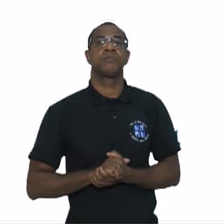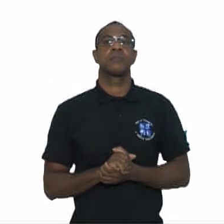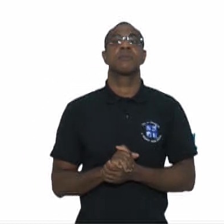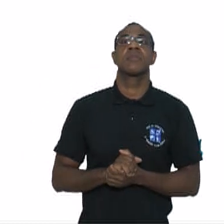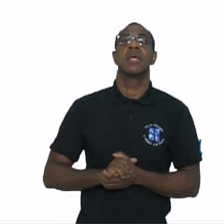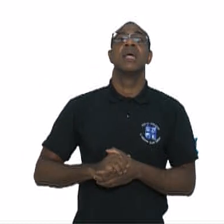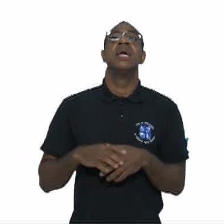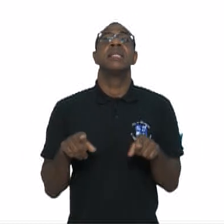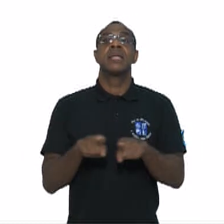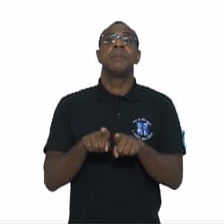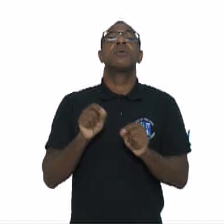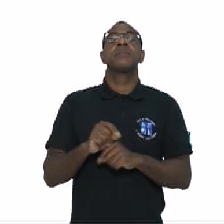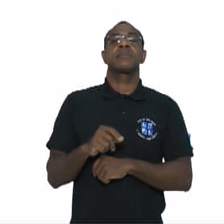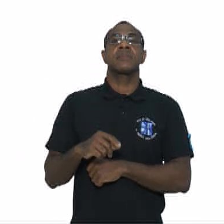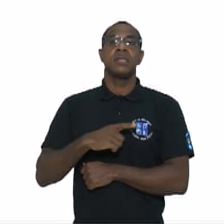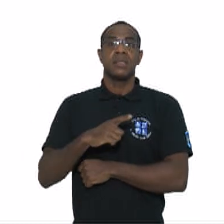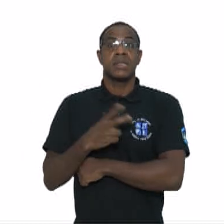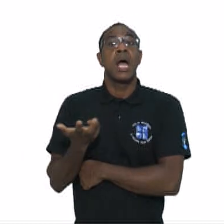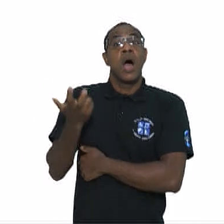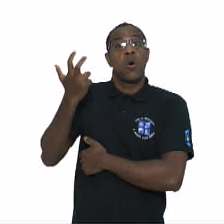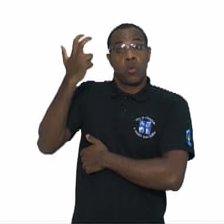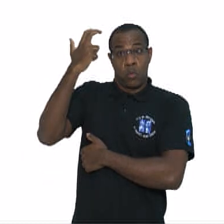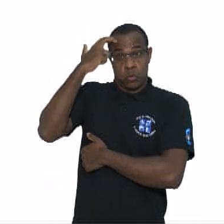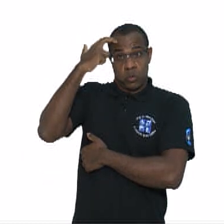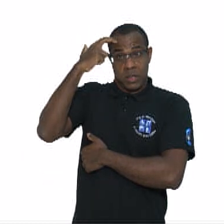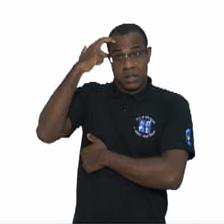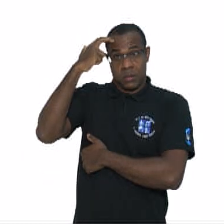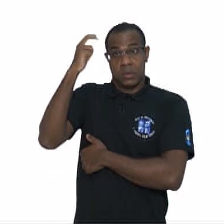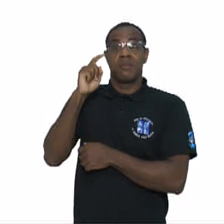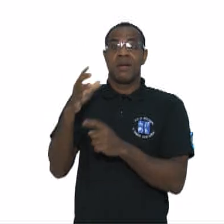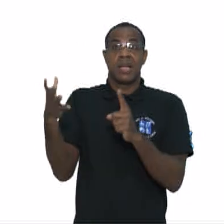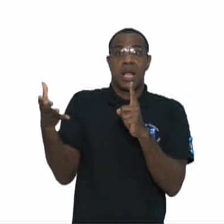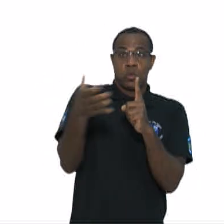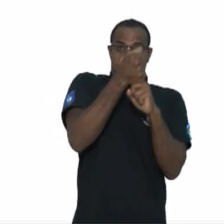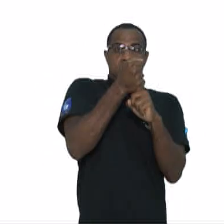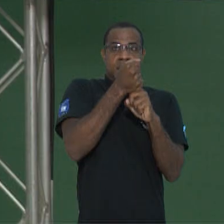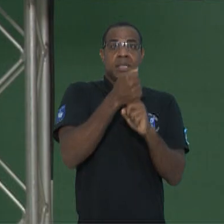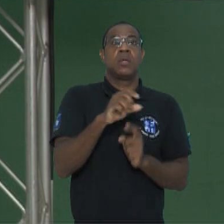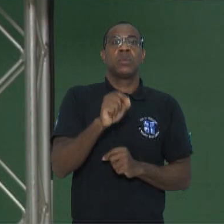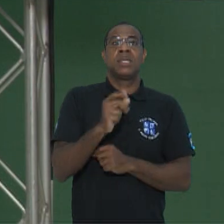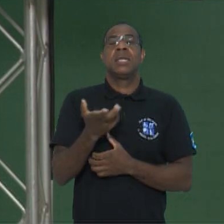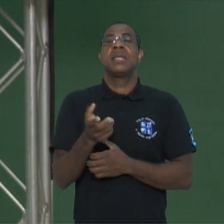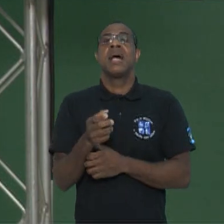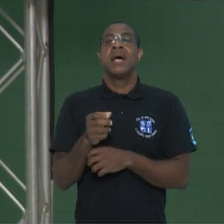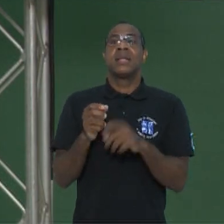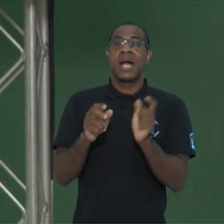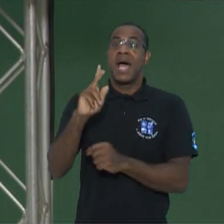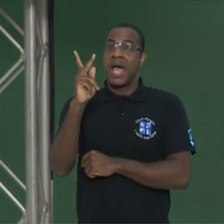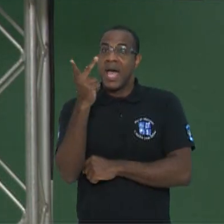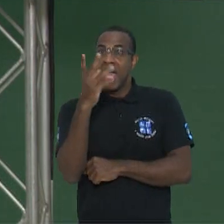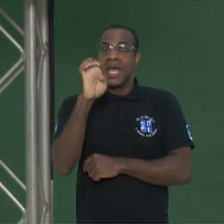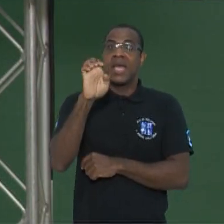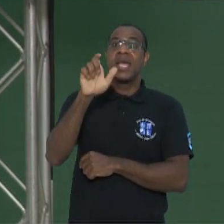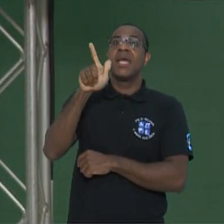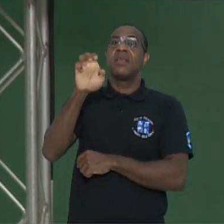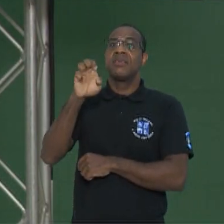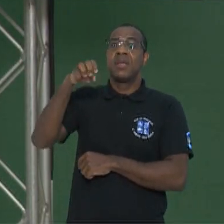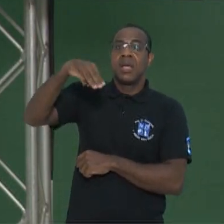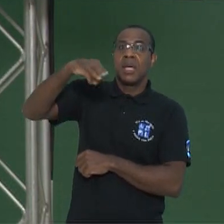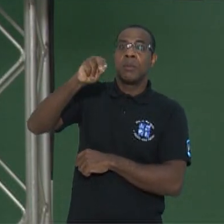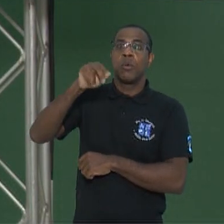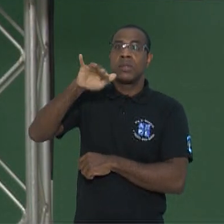e cultural. Então, quando eu falo nessa dominação, nessa hegemonia europeia, é em